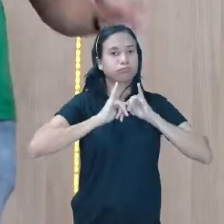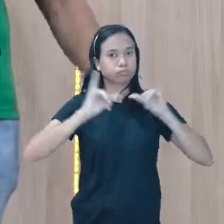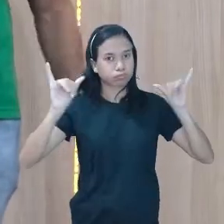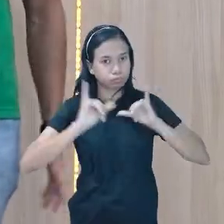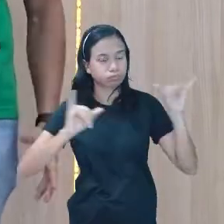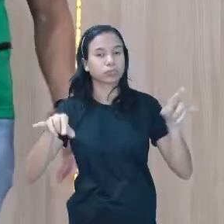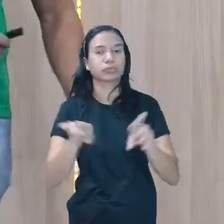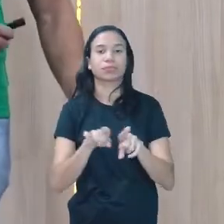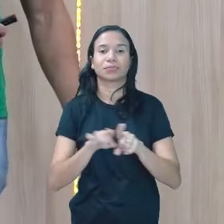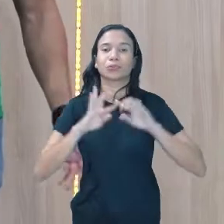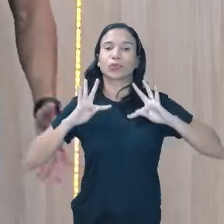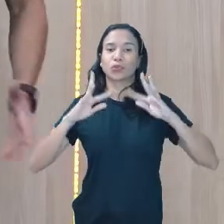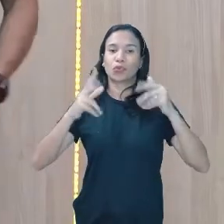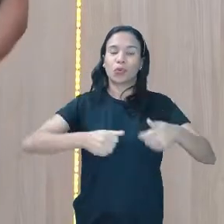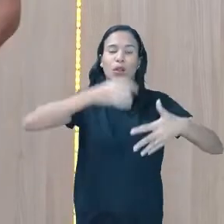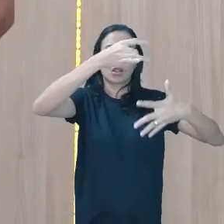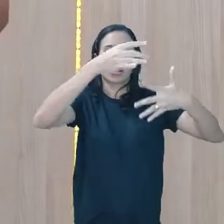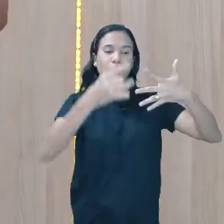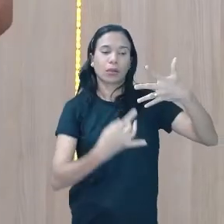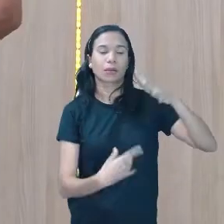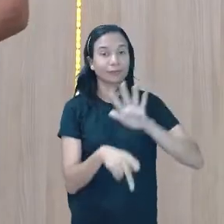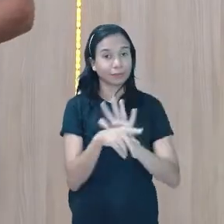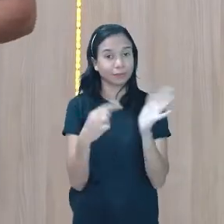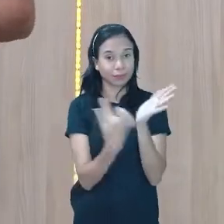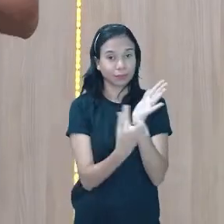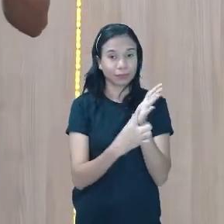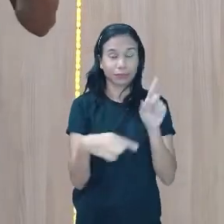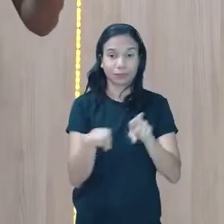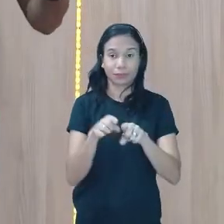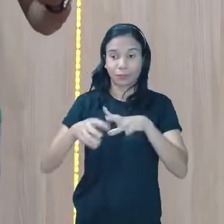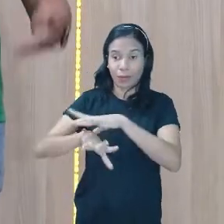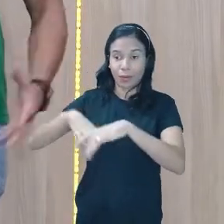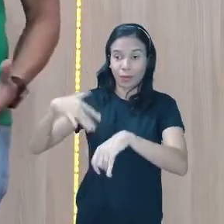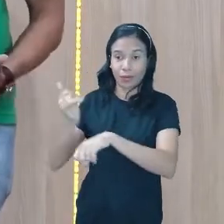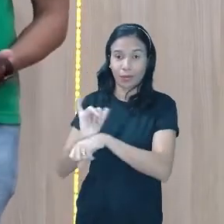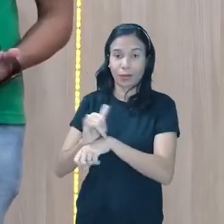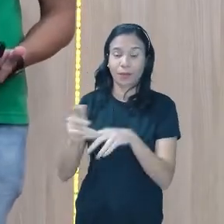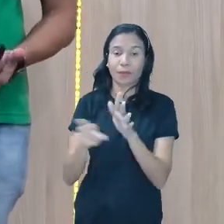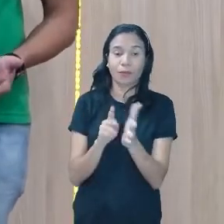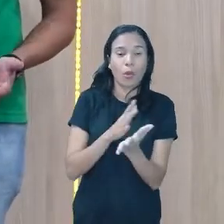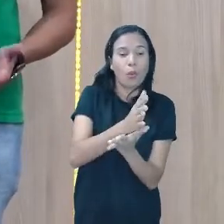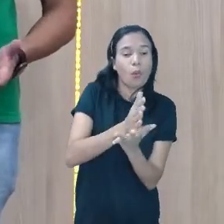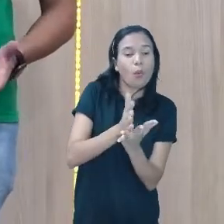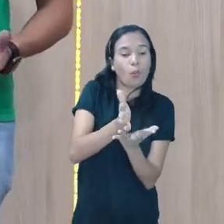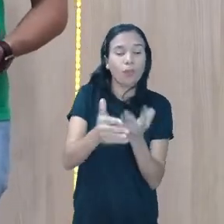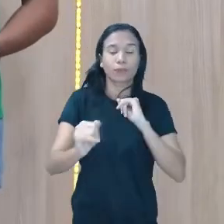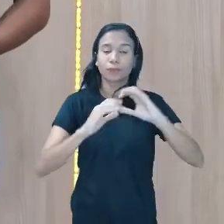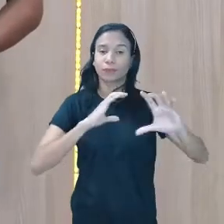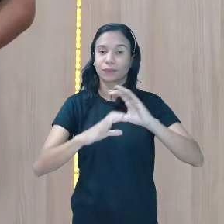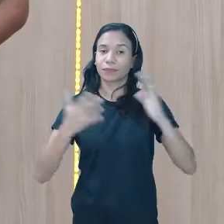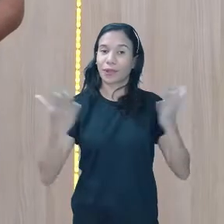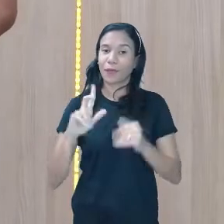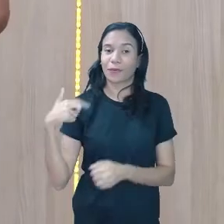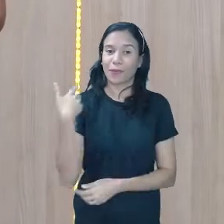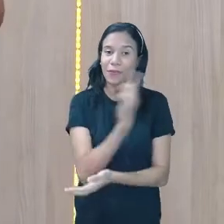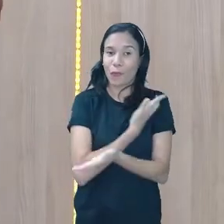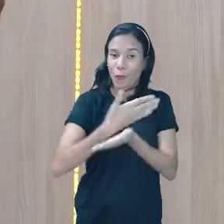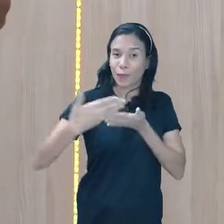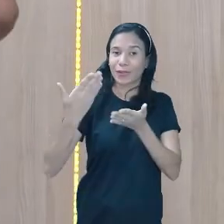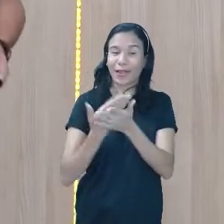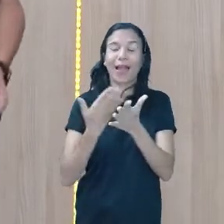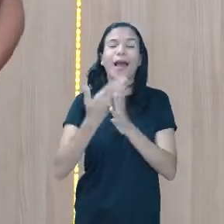os avisos também sobre o nosso aplicativo, sobre os nossos canais de comunicação. Então, vamos começar a nossa aula de